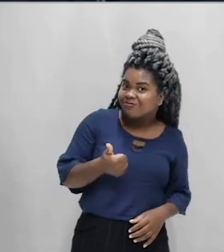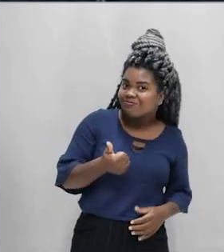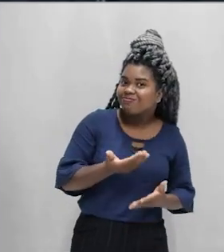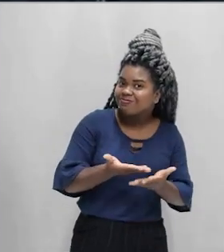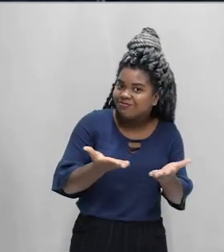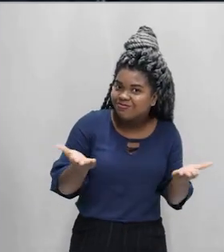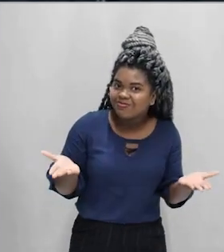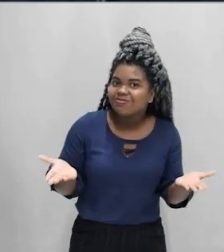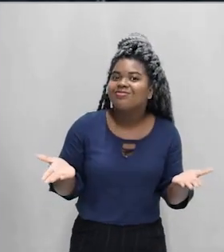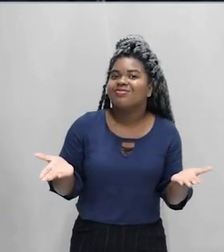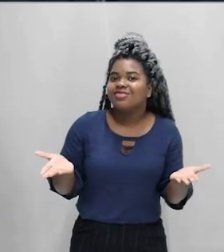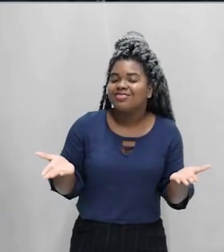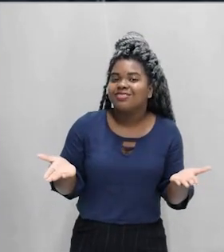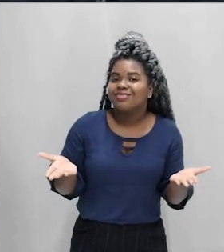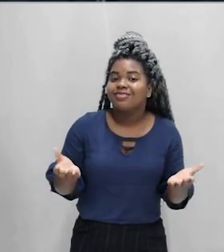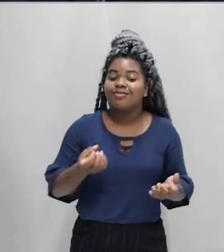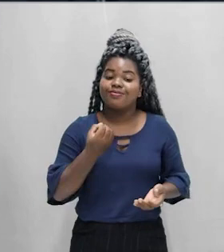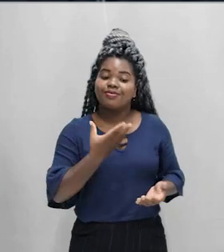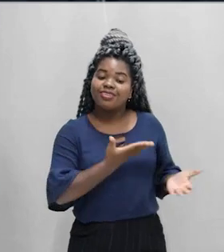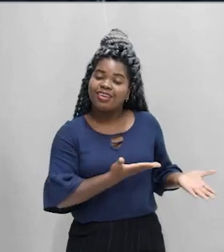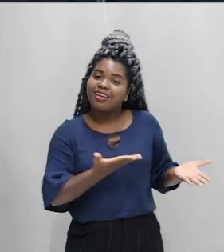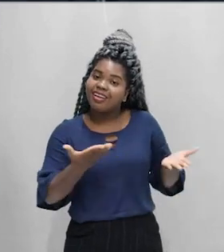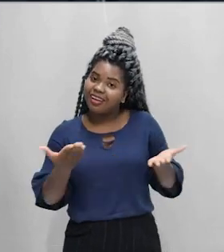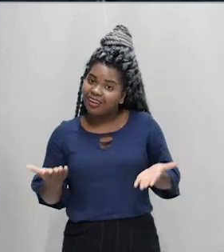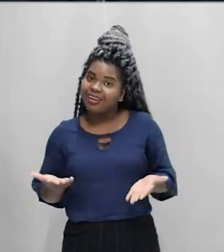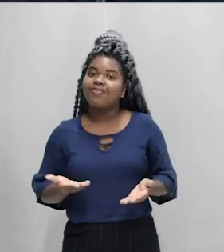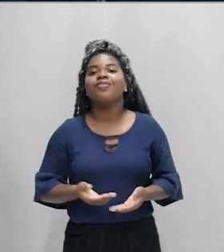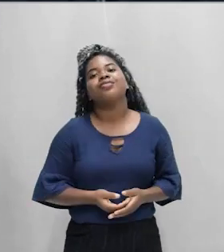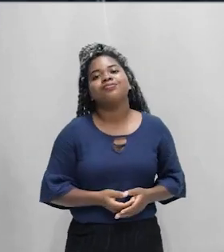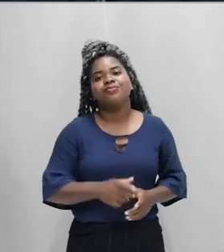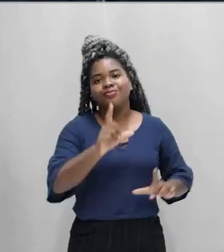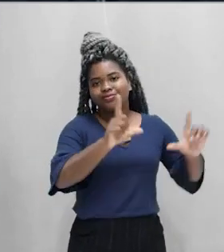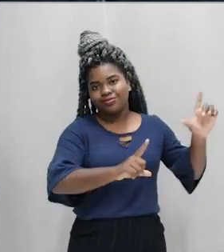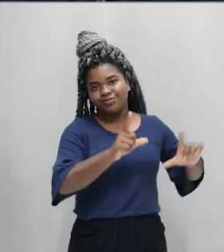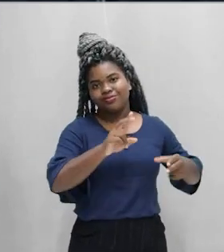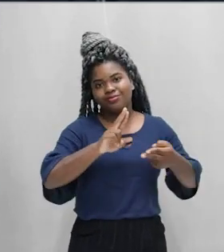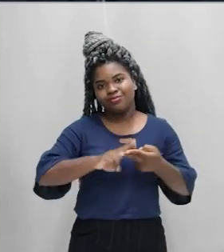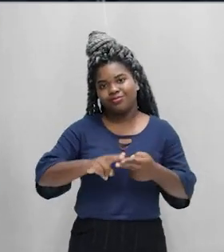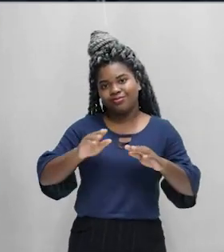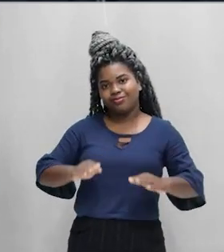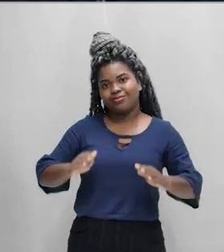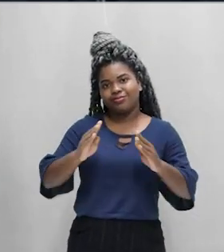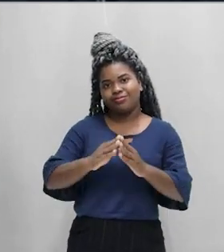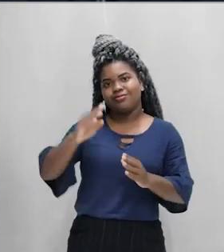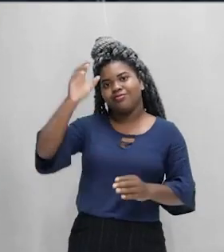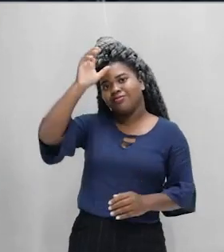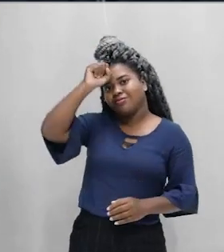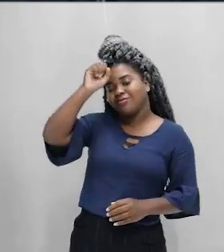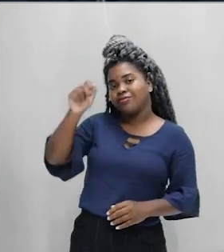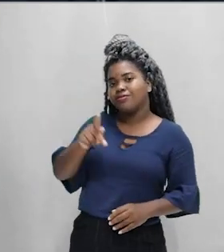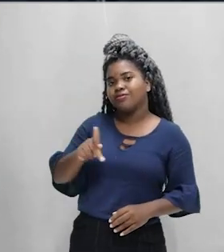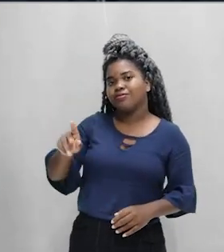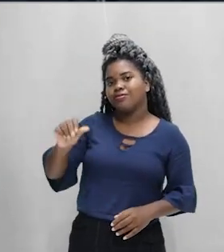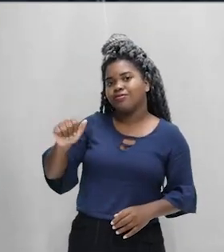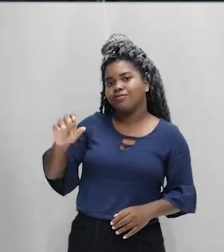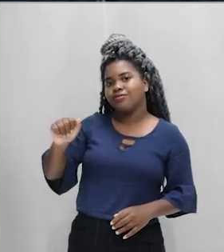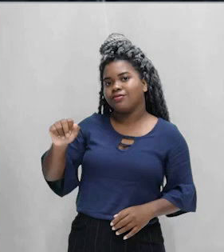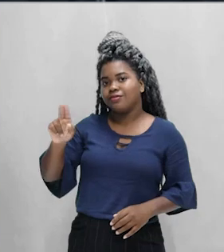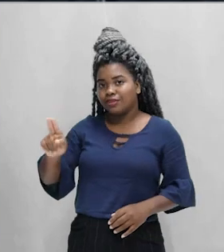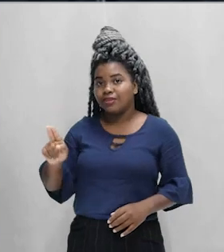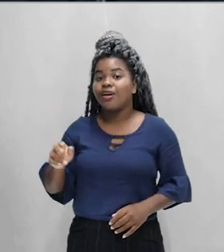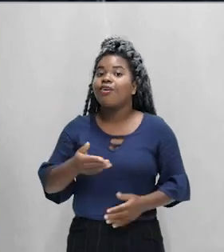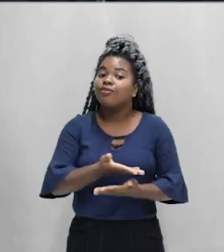tudo bem com vocês? Sejam todos muito bem-vindos ao programa Fique em Casa Aprendendo. Eu sou a professora Cacau Sotero, você já